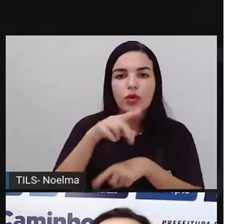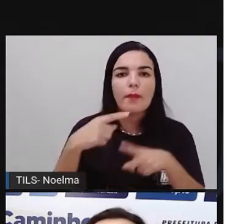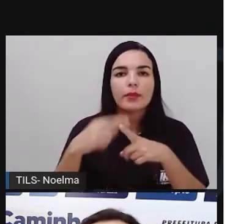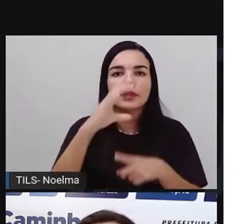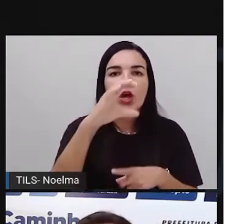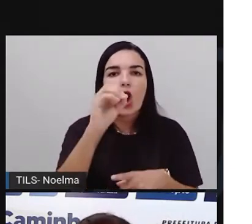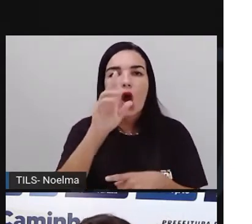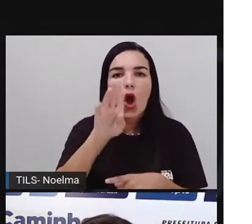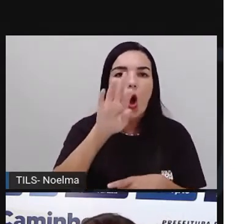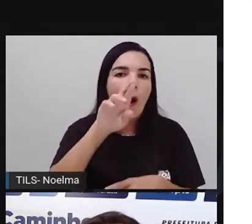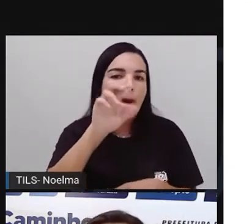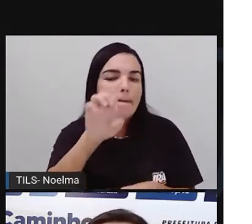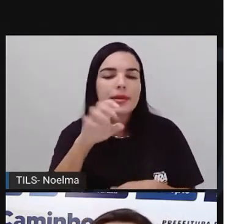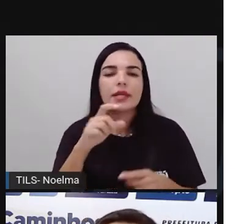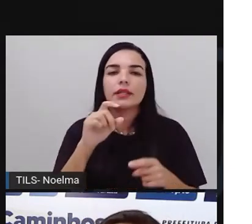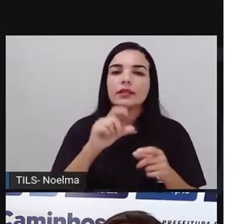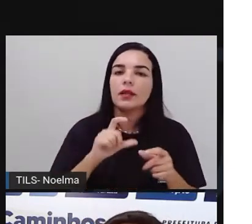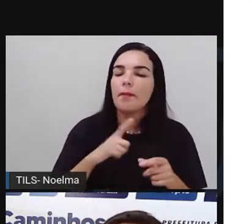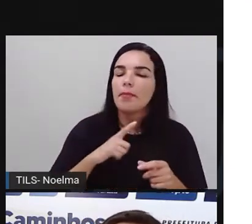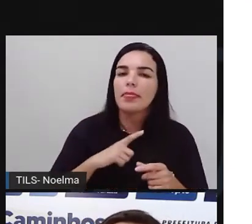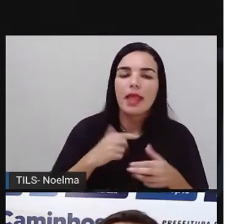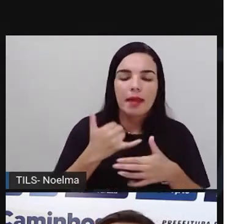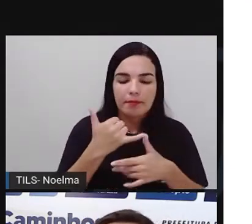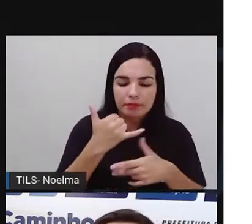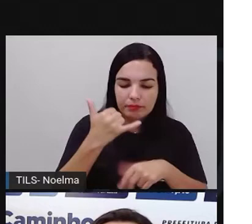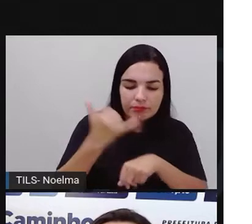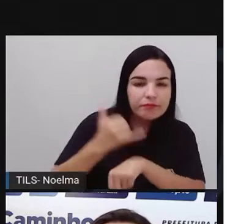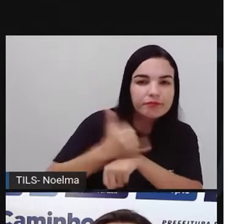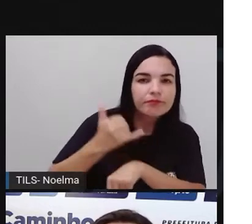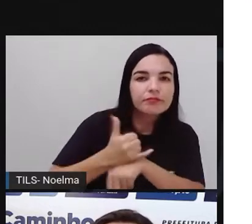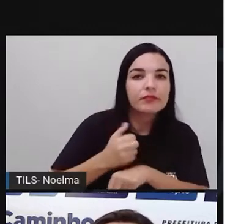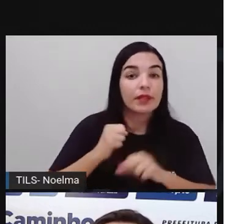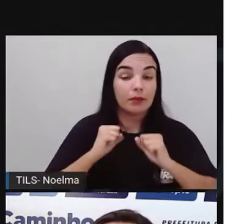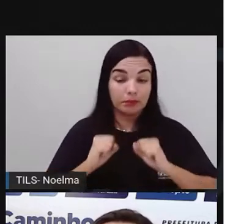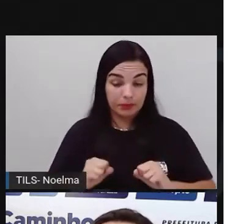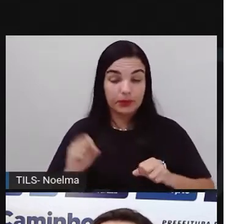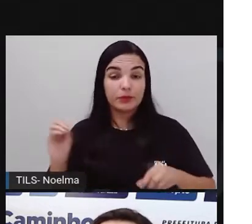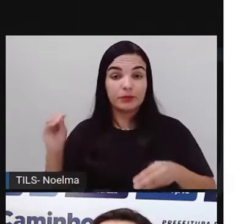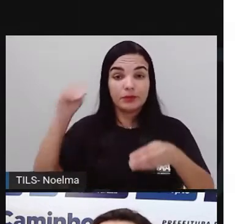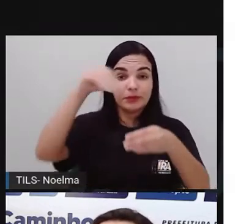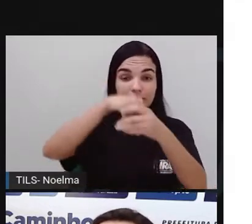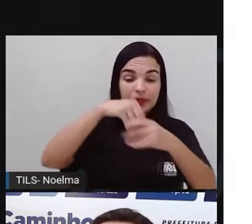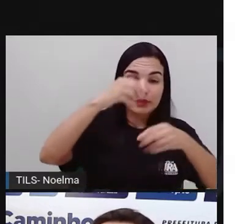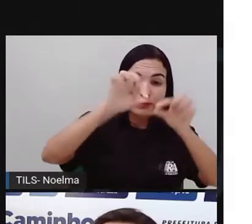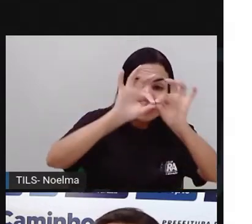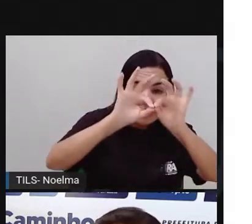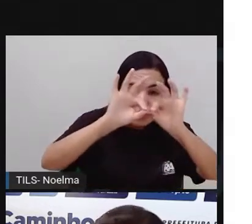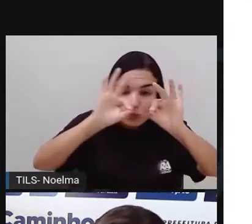cobre, o alumínio, o estanho costumam ser empregados na fabricação de fios